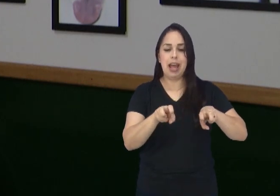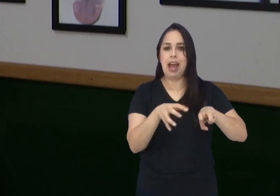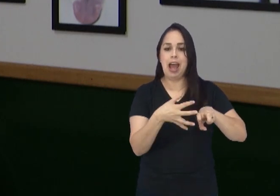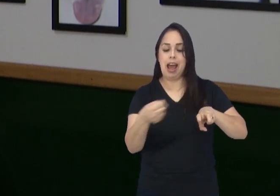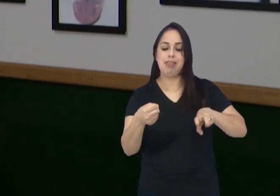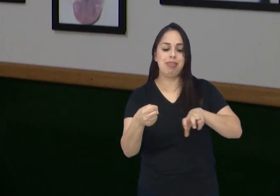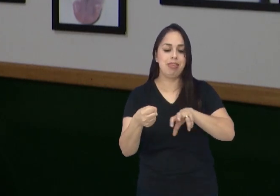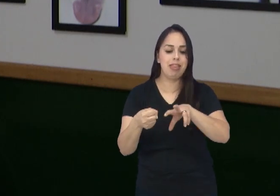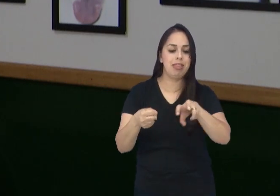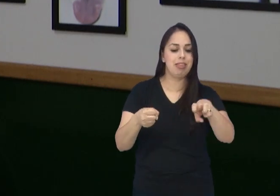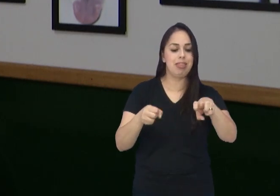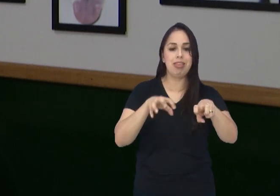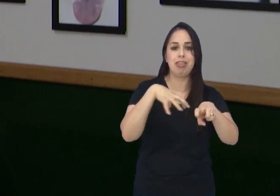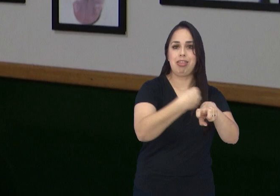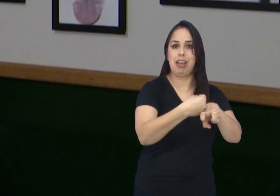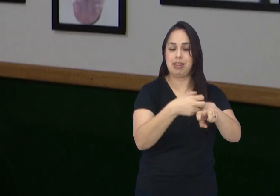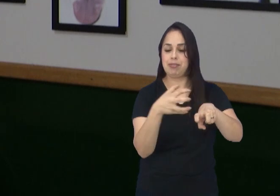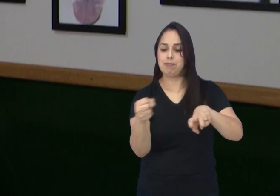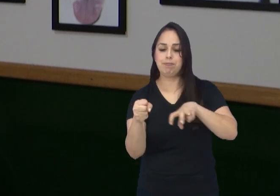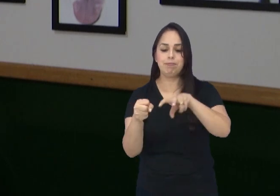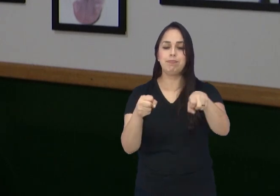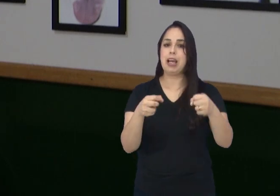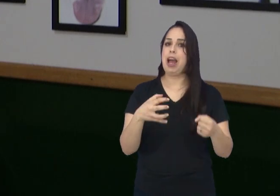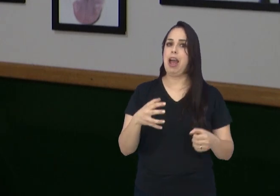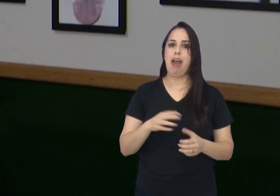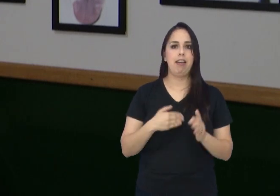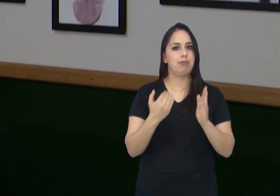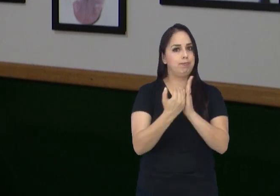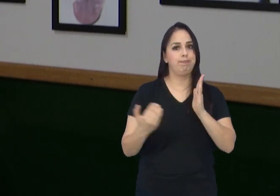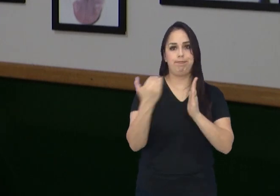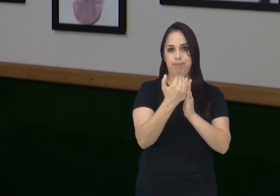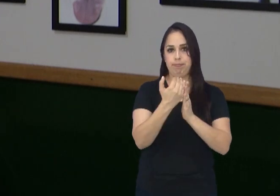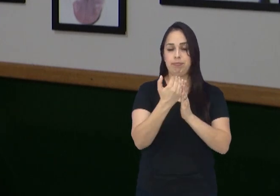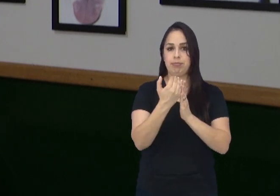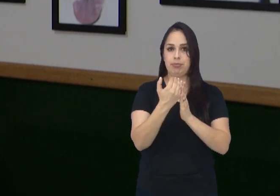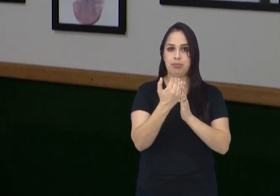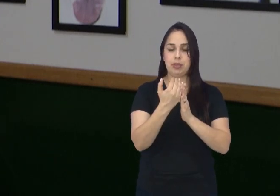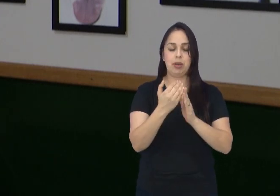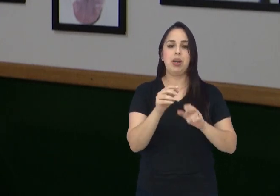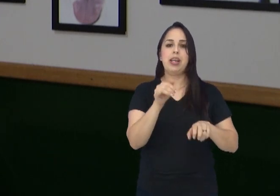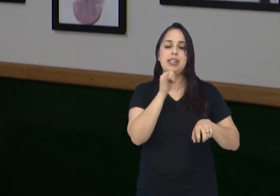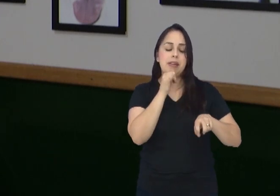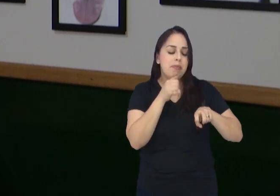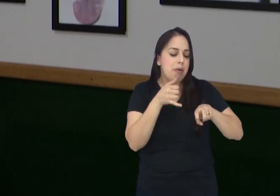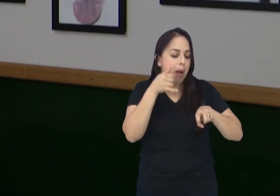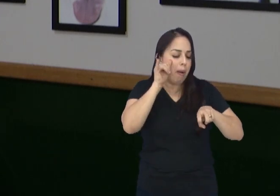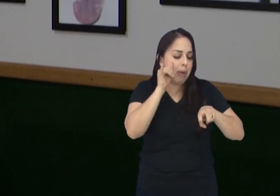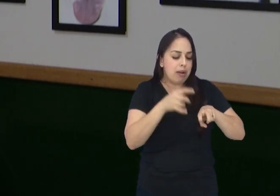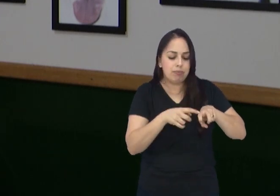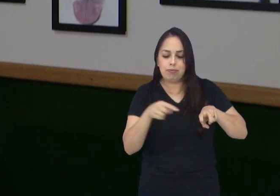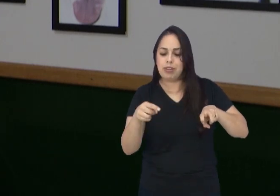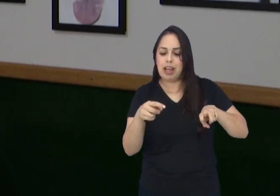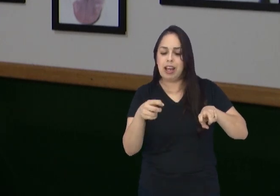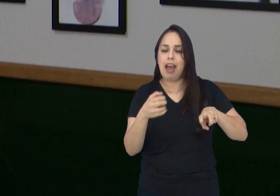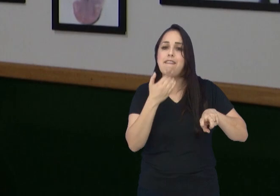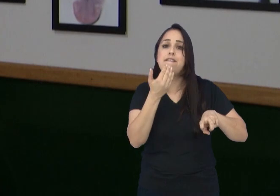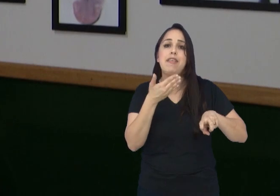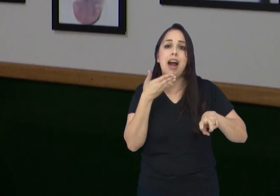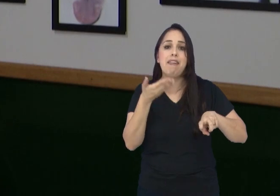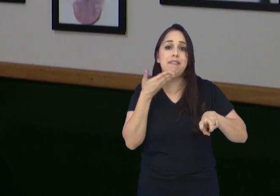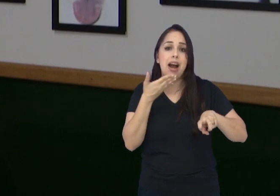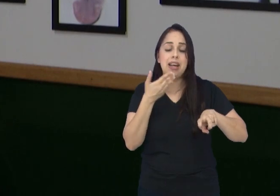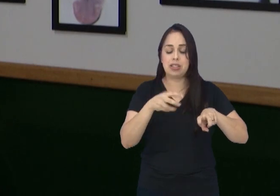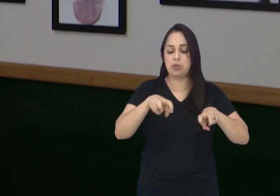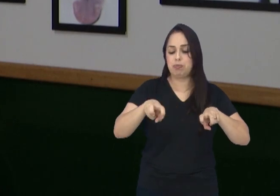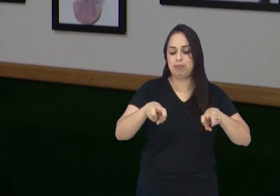transmissão dela para animais da mesma espécie é muito elevada. Então, de um boizinho para passar para o outro, isso é muito fácil. Pode ser pela